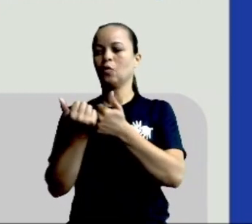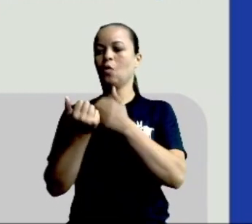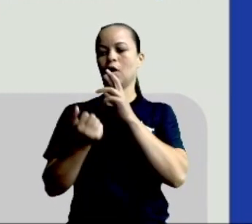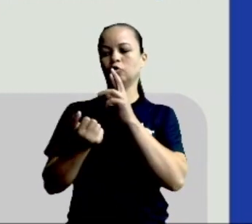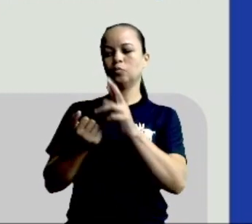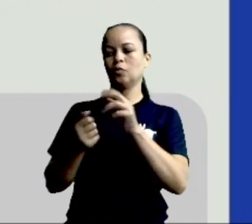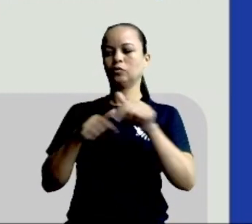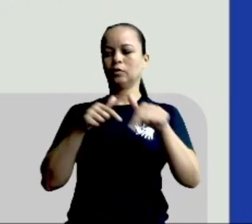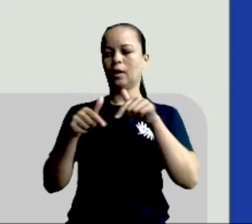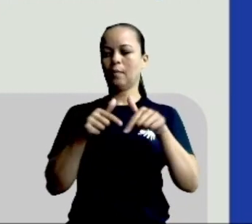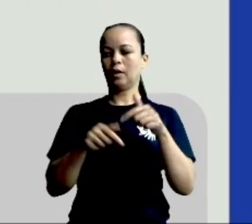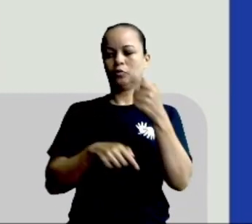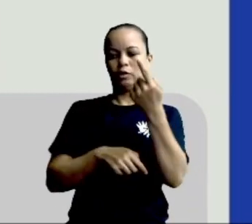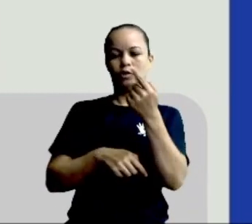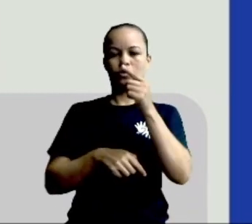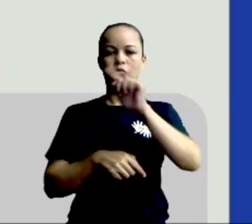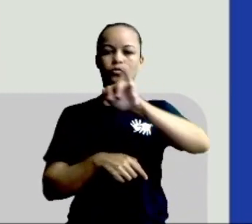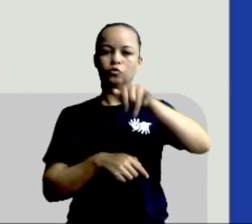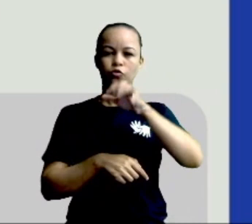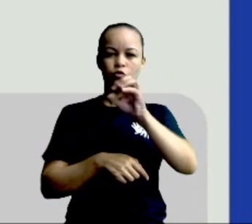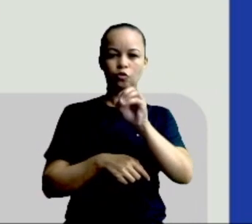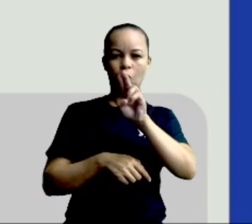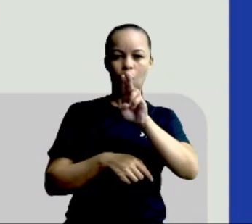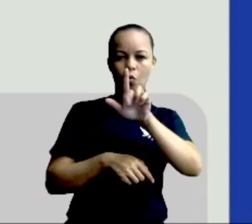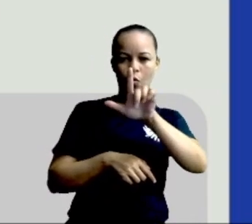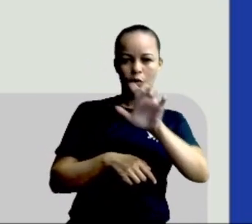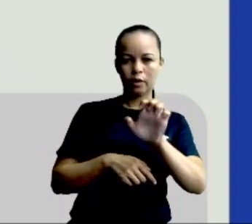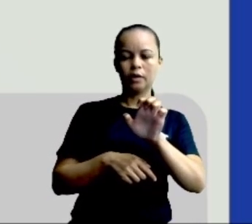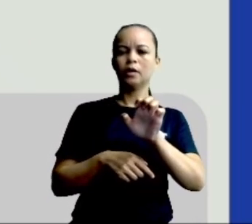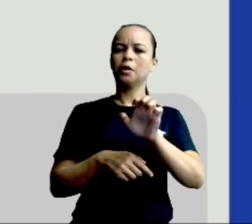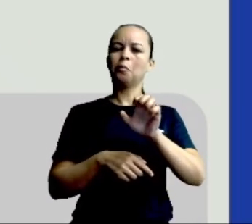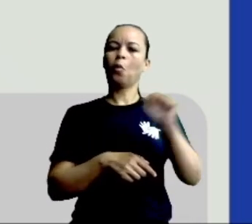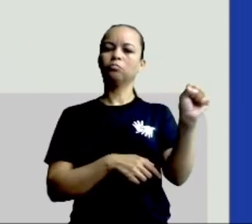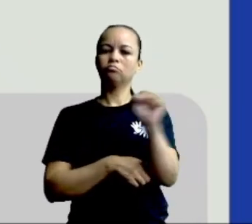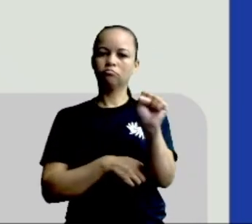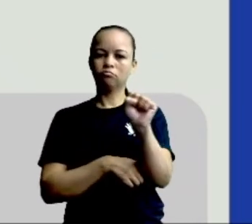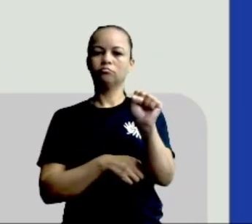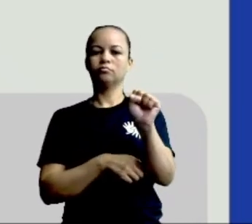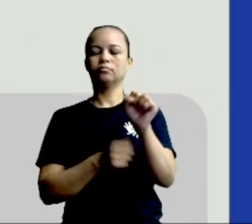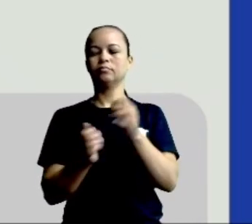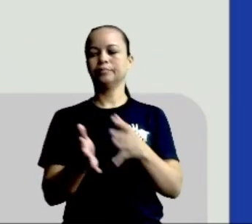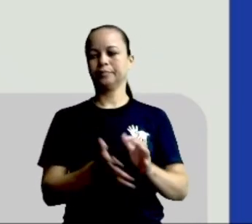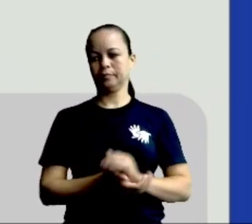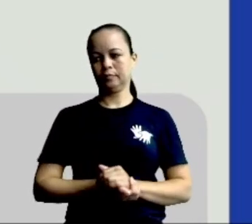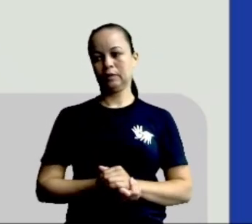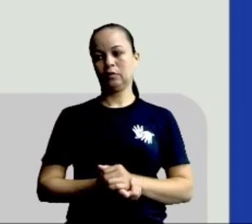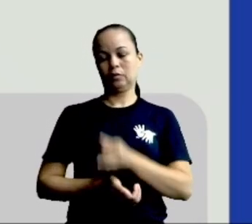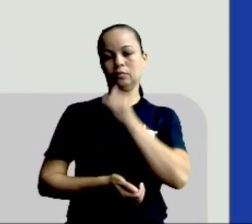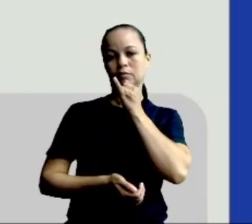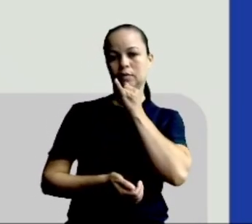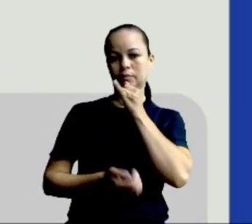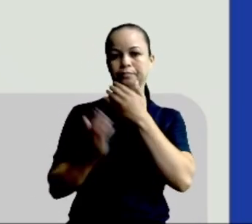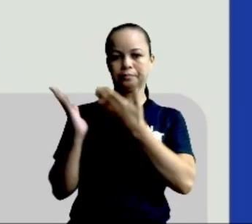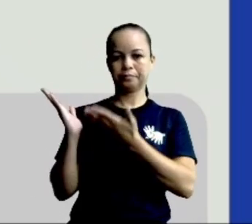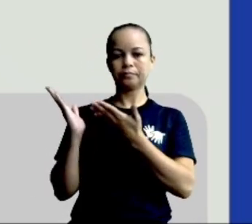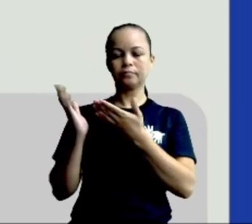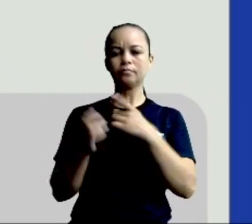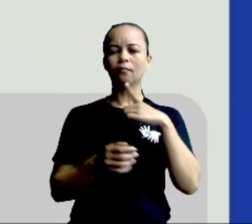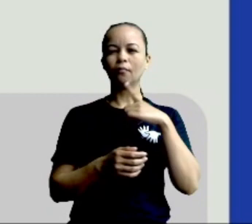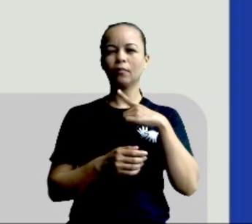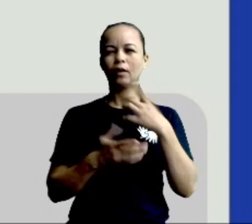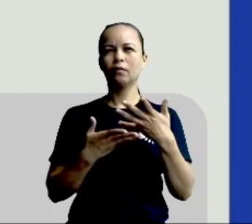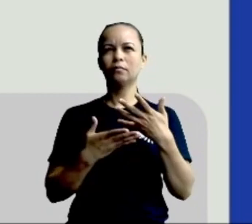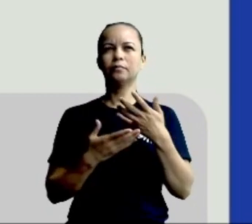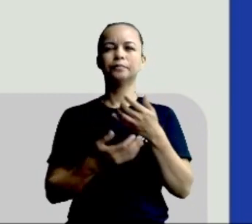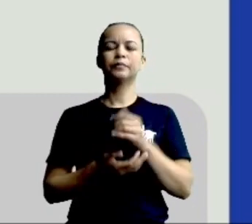segundo, certo? Então, como eu tenho aqui, por exemplo, se você vai